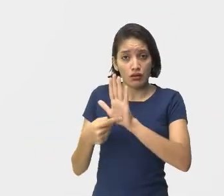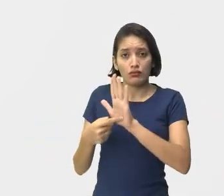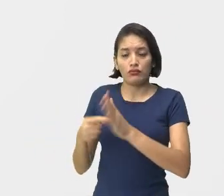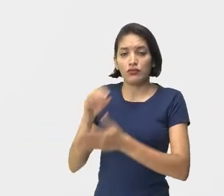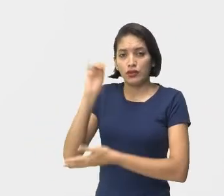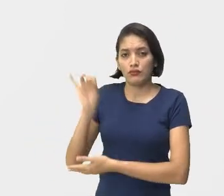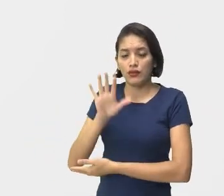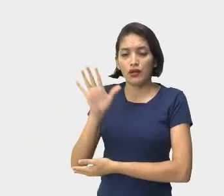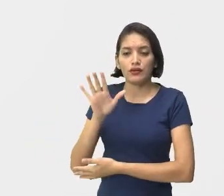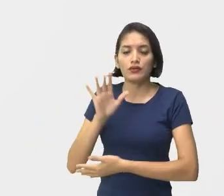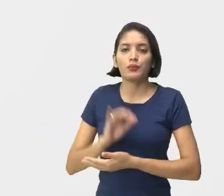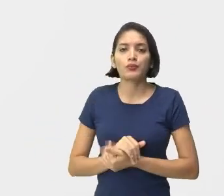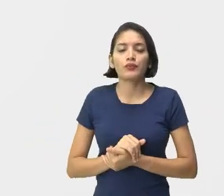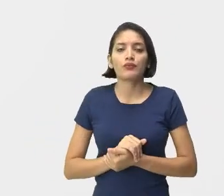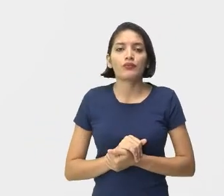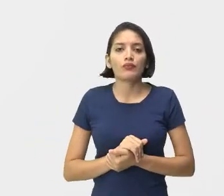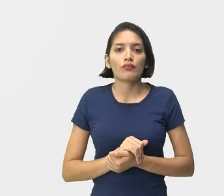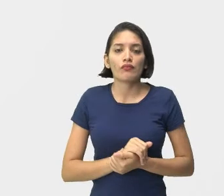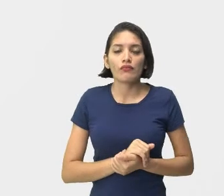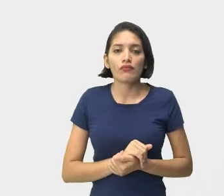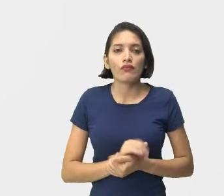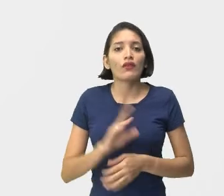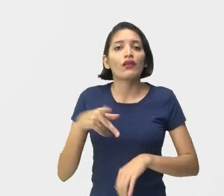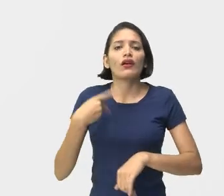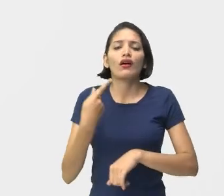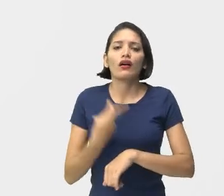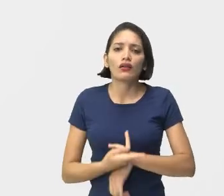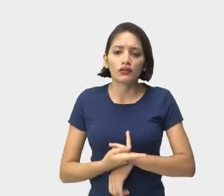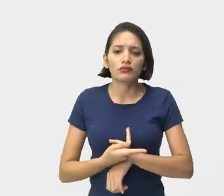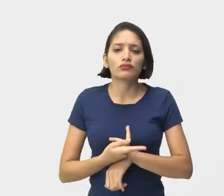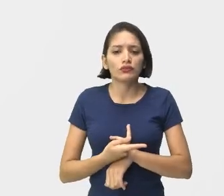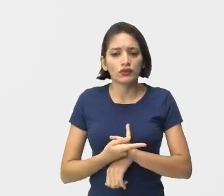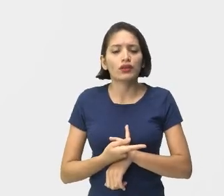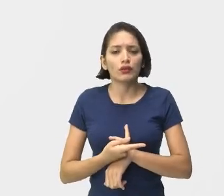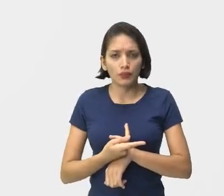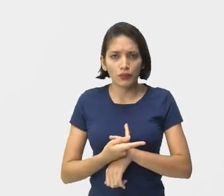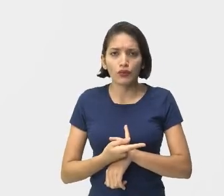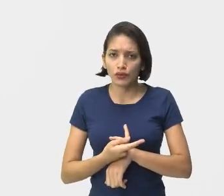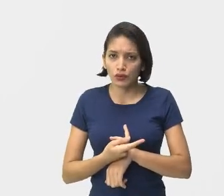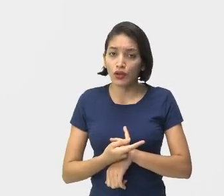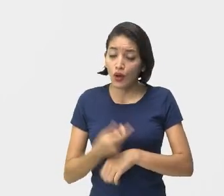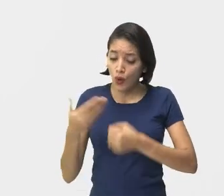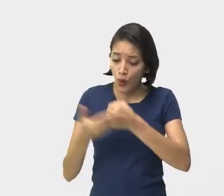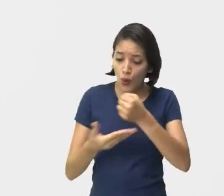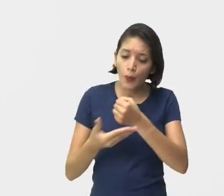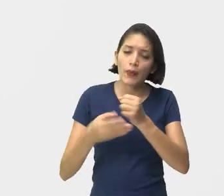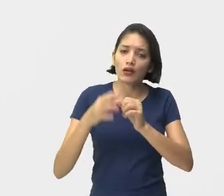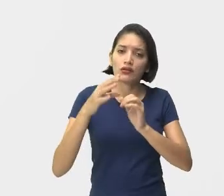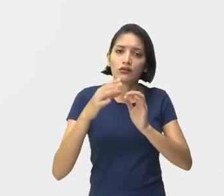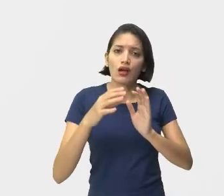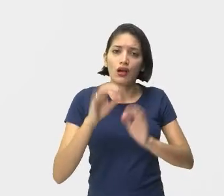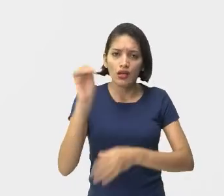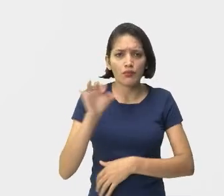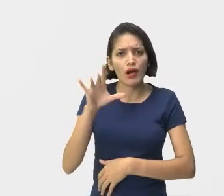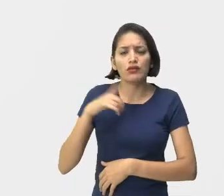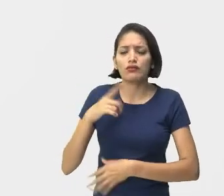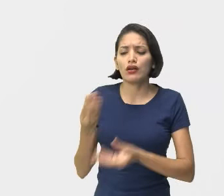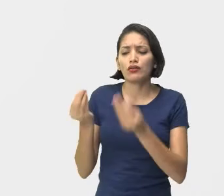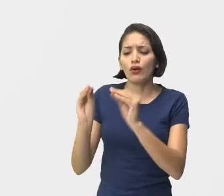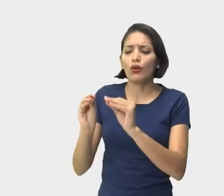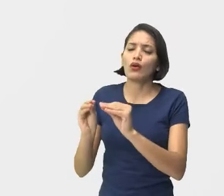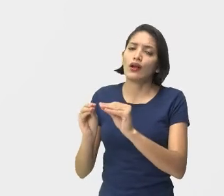certo? Aí você vai então colocar a partir dessa imagem as características, né,